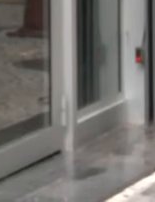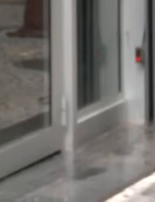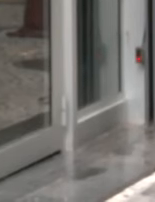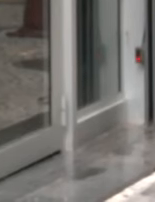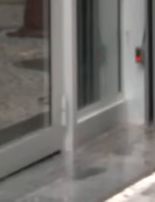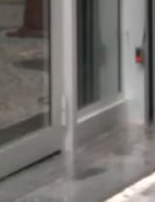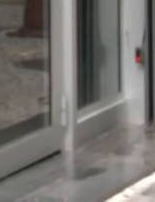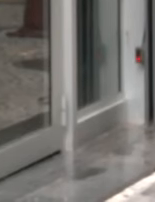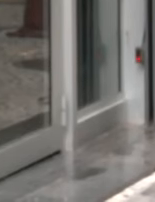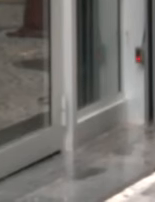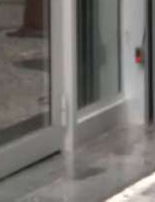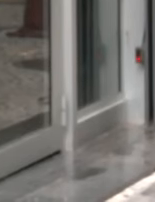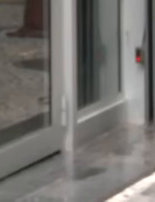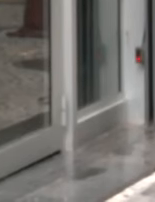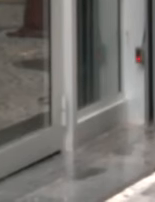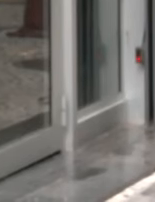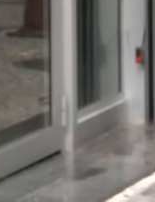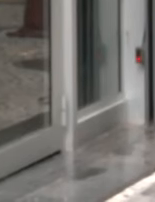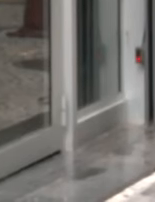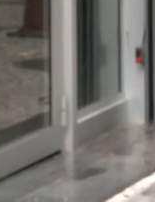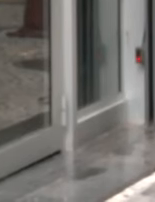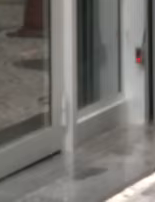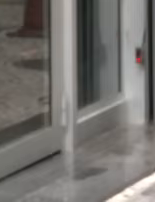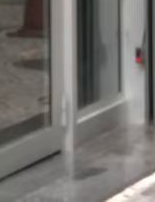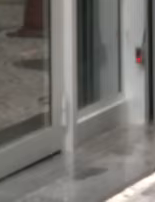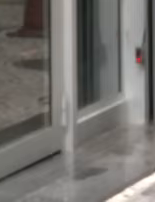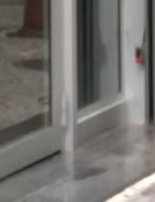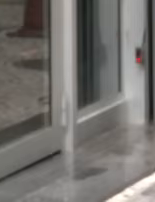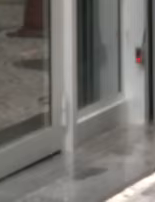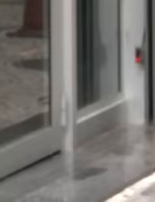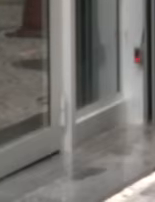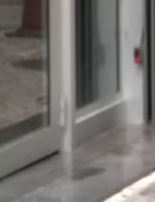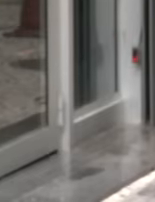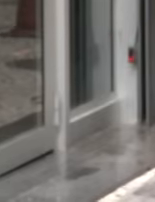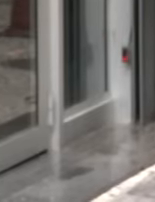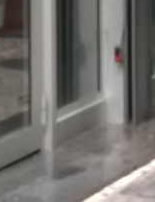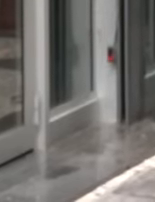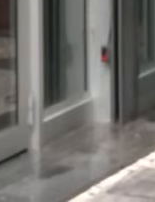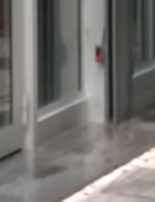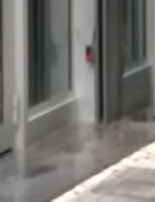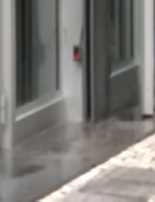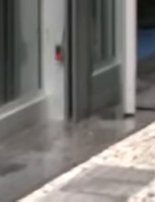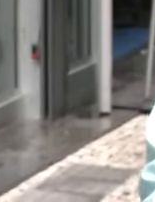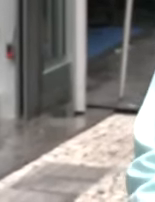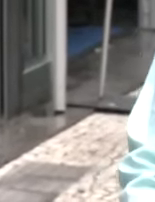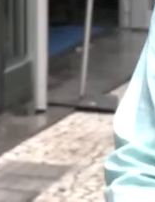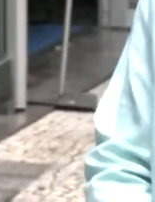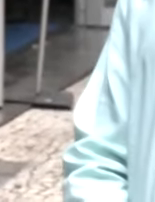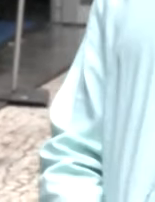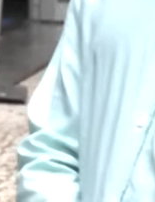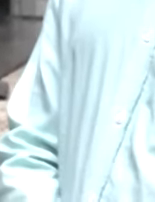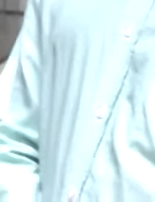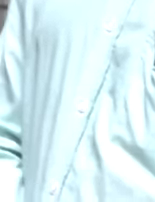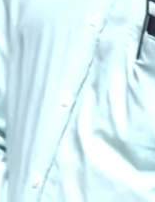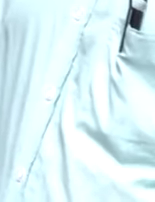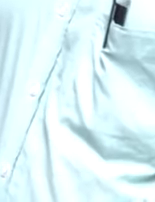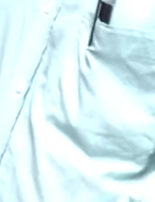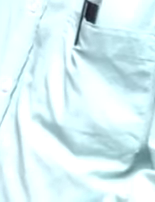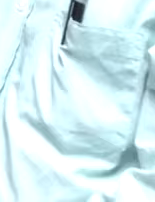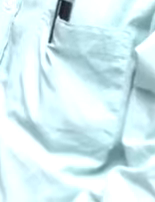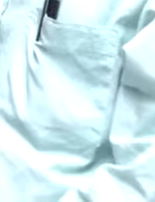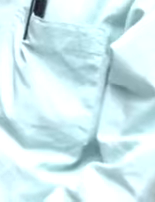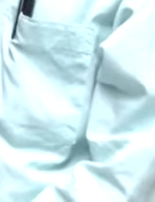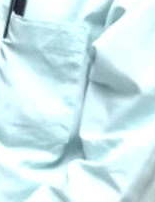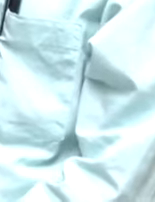bom reforçar a importância da campanha de doação de sangue. Nós vamos conversar com ele agora. Bom dia, Luiz Henrique. Qual a importância